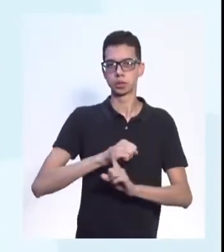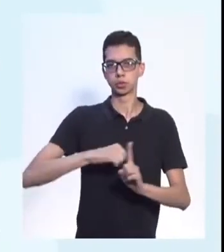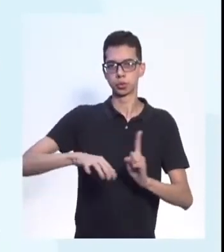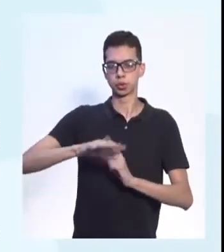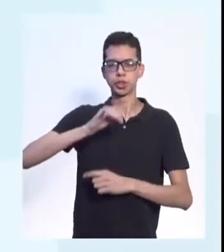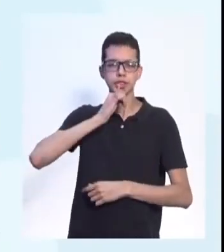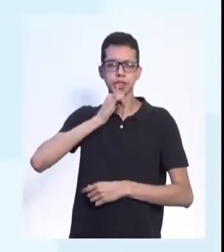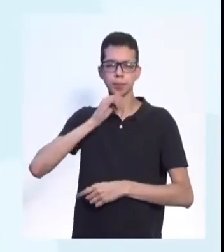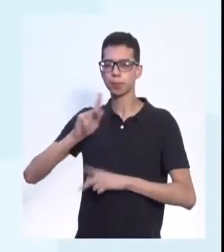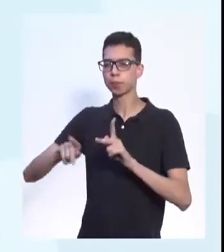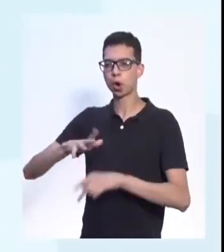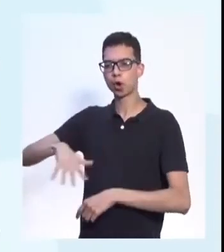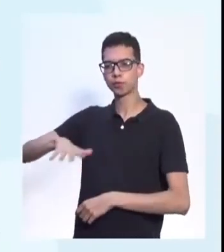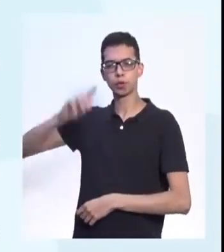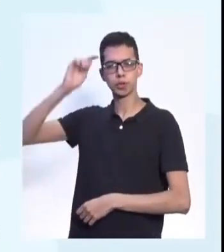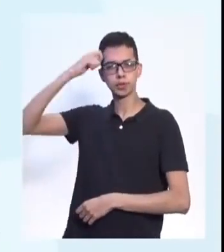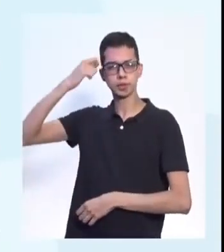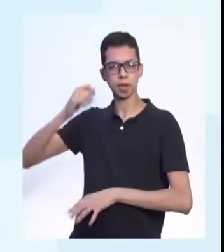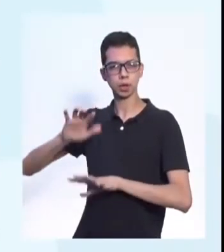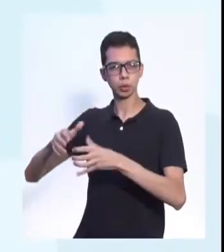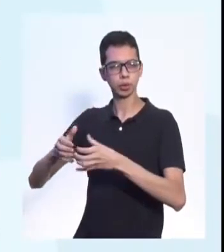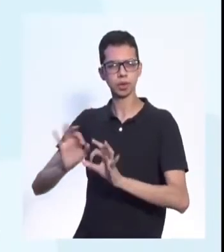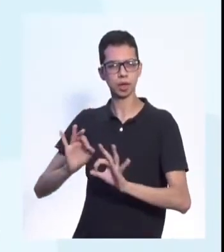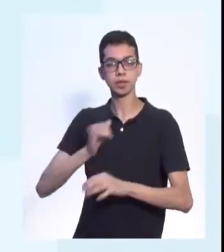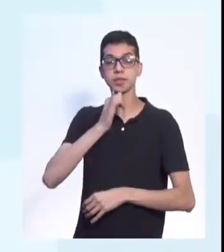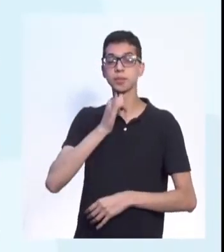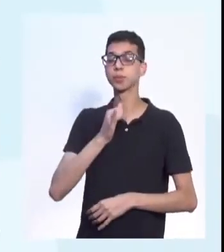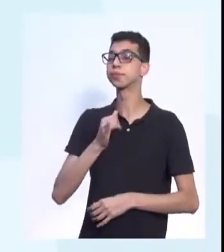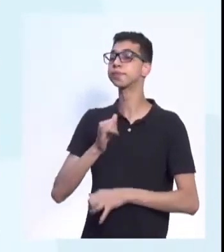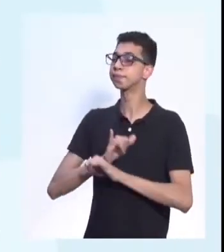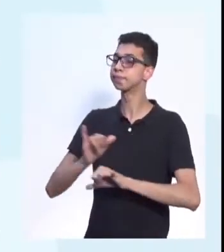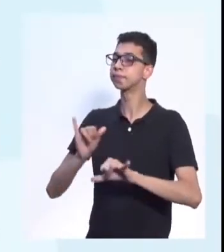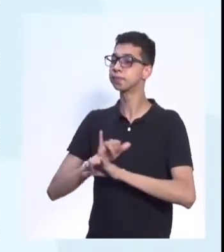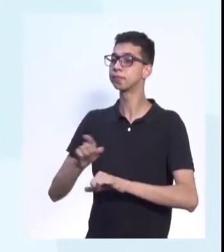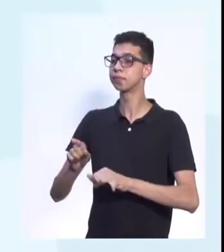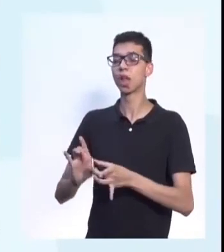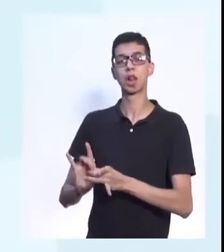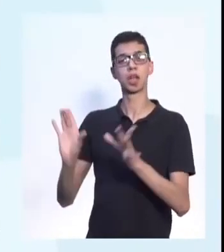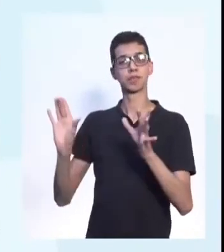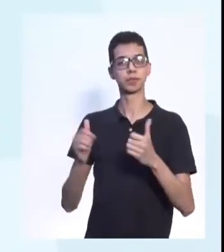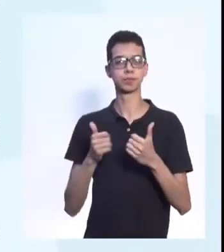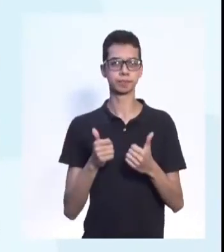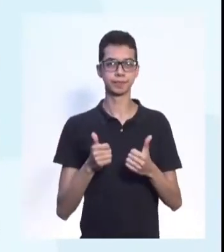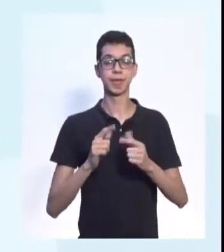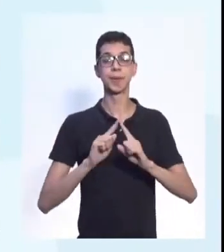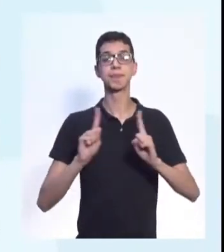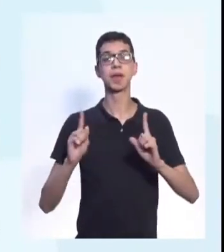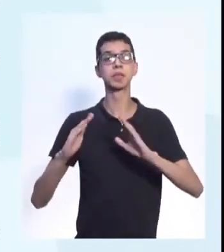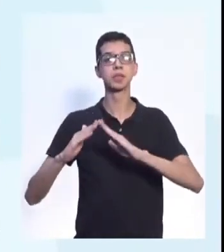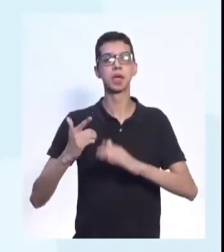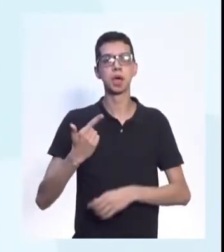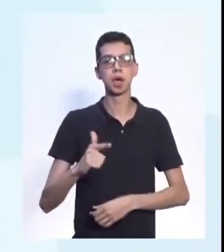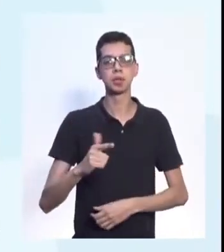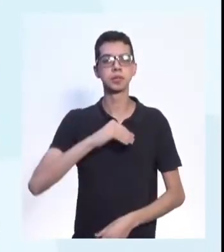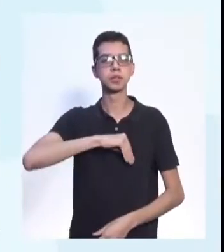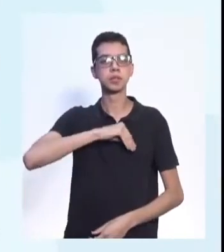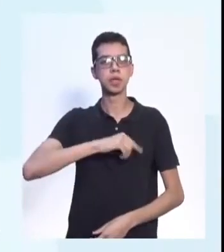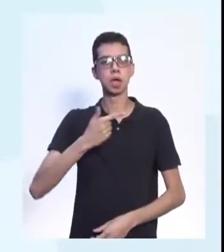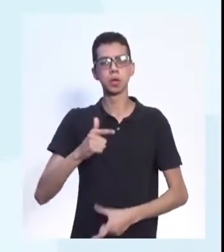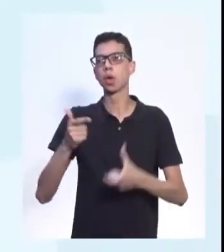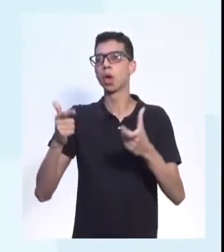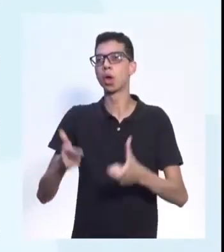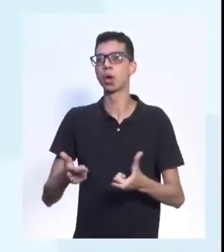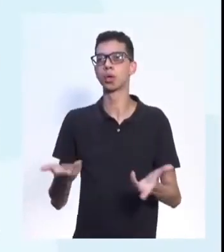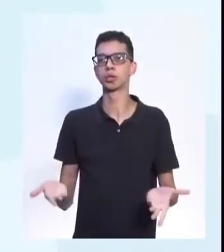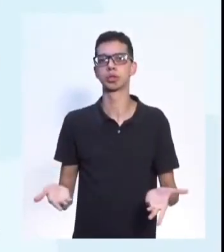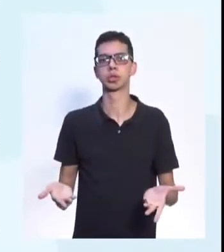olha, gente, você está livre. Tá, só que eu não tenho casa, não tenho salário, para onde eu vou? Olha, isso eu já não sei. Eu sei que você